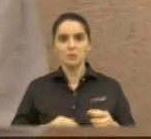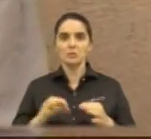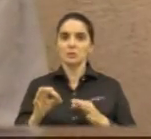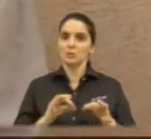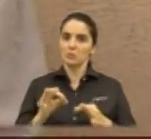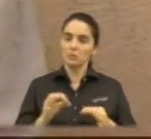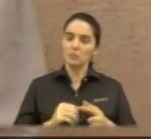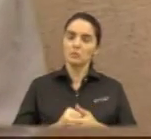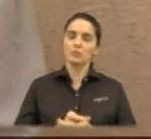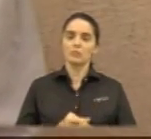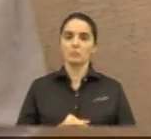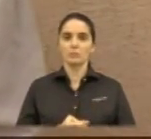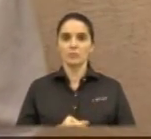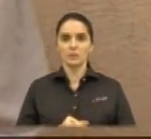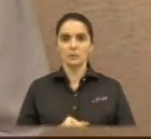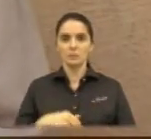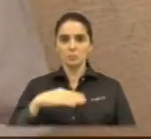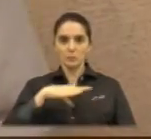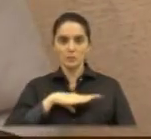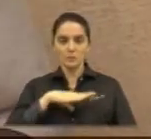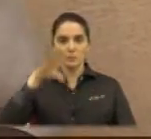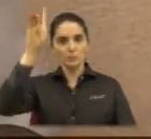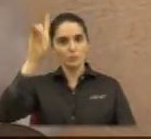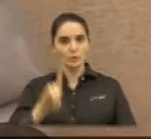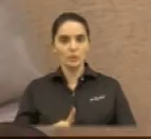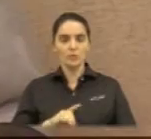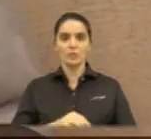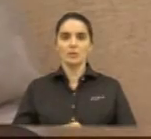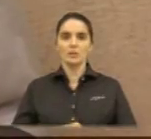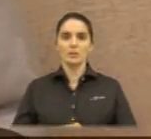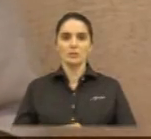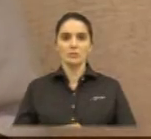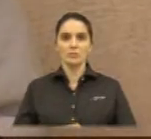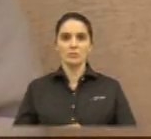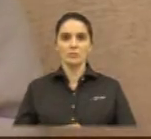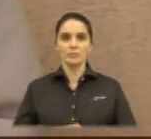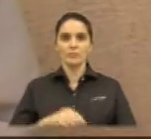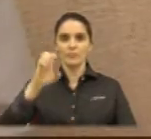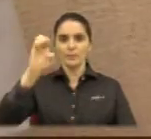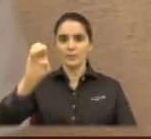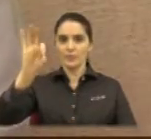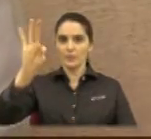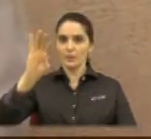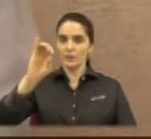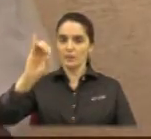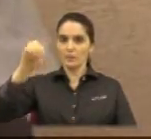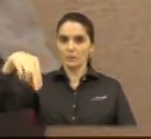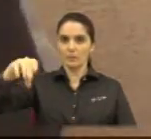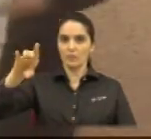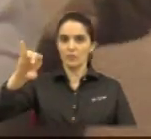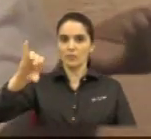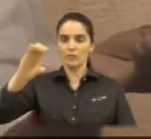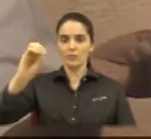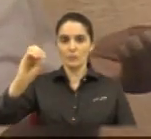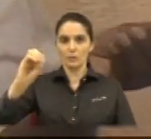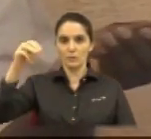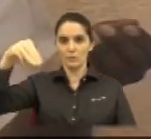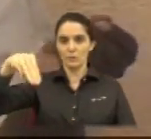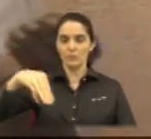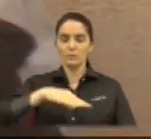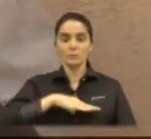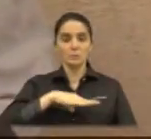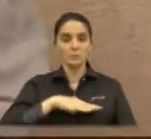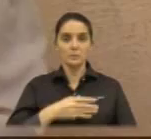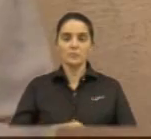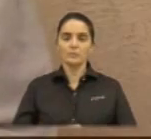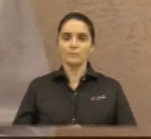igualdade étnico-racial. E aí as pessoas ficam pensando que é uma coisa, os negros querem. Não é os